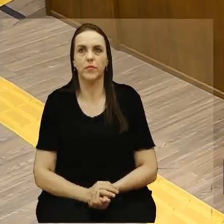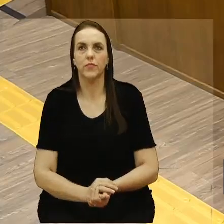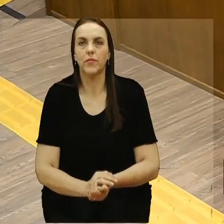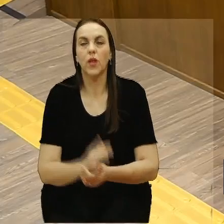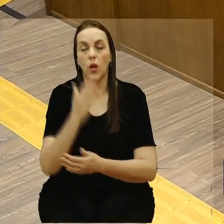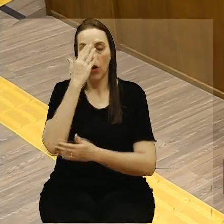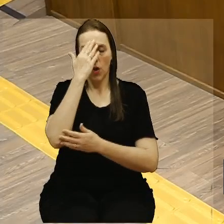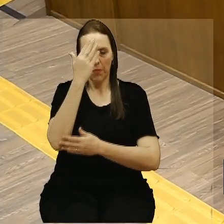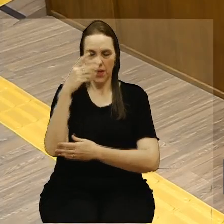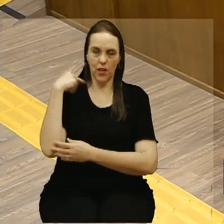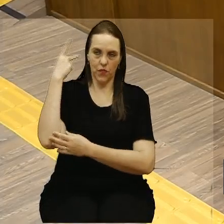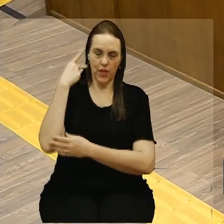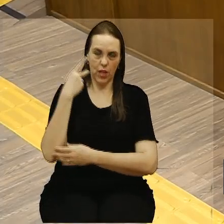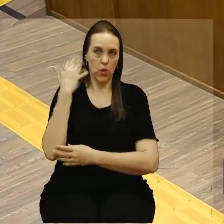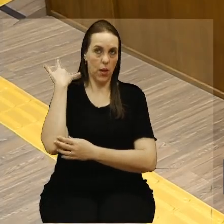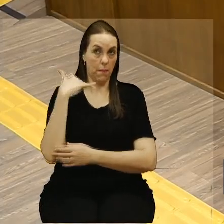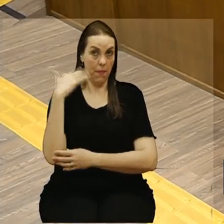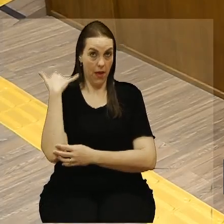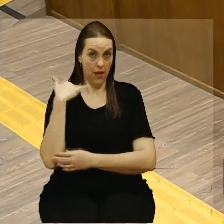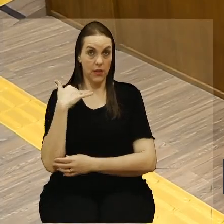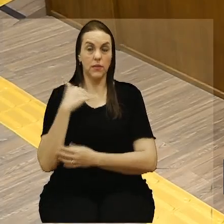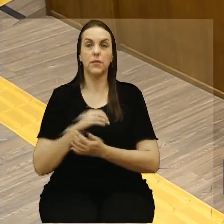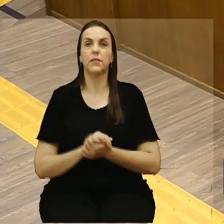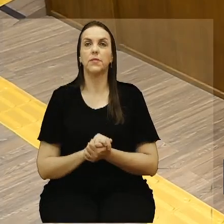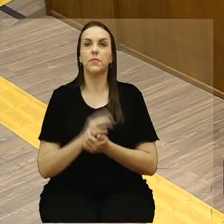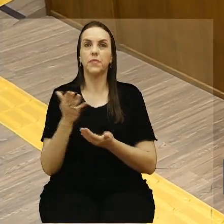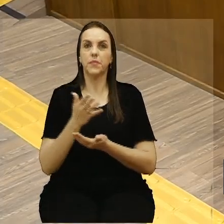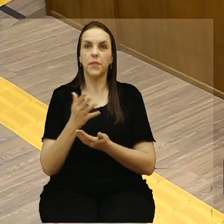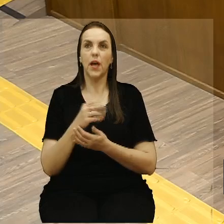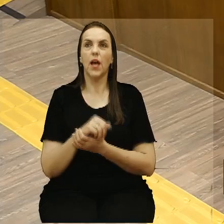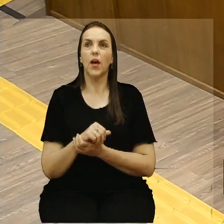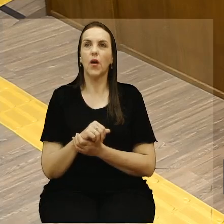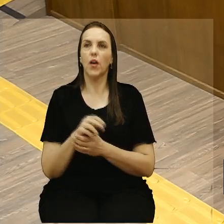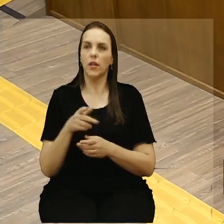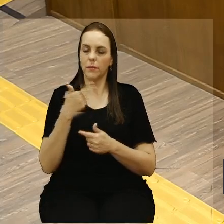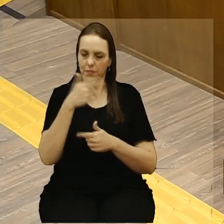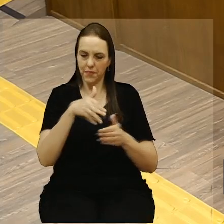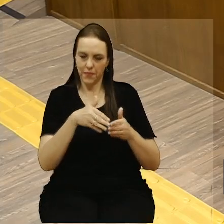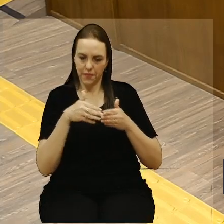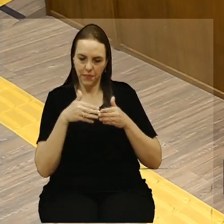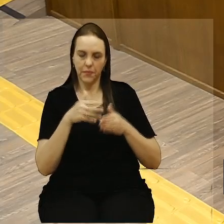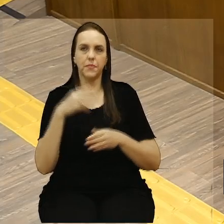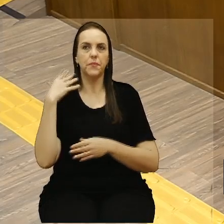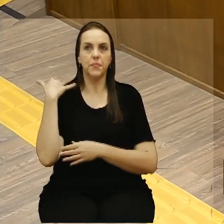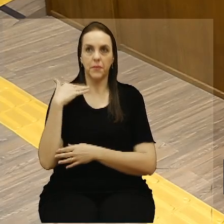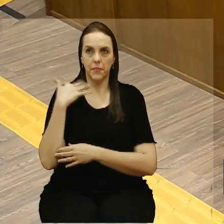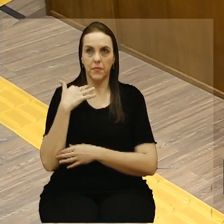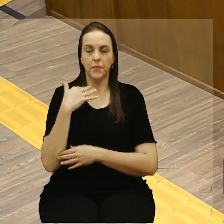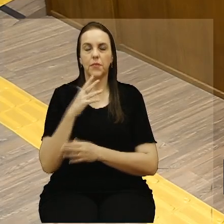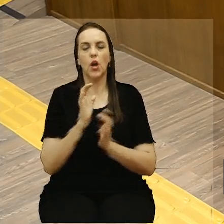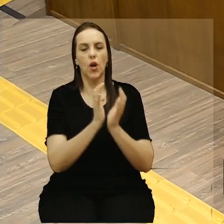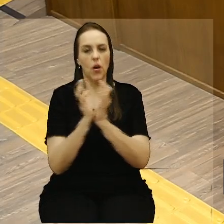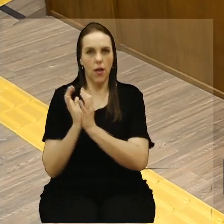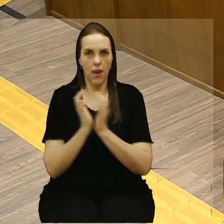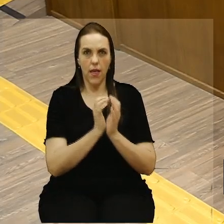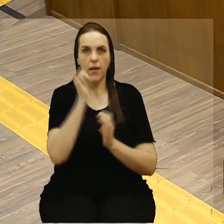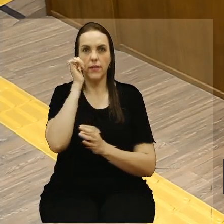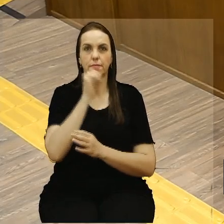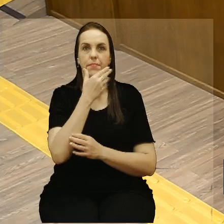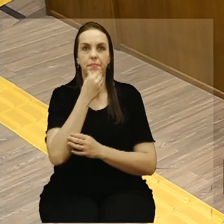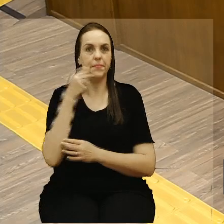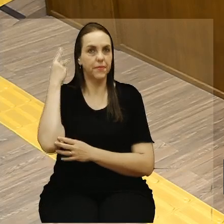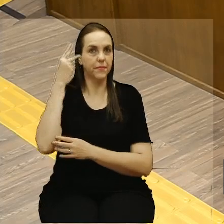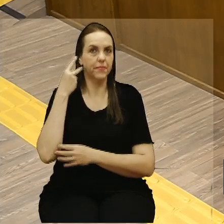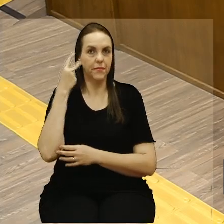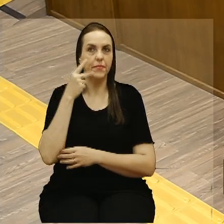Em discussão. Peço a palavra, senhor presidente. Com a palavra, a vereadora Andressa Marques. Então, nobres colegas, vereadores e vereadoras,